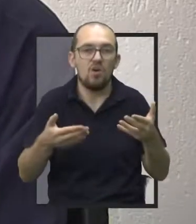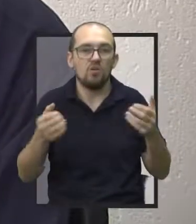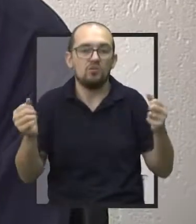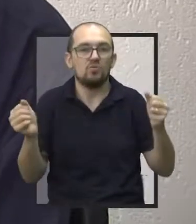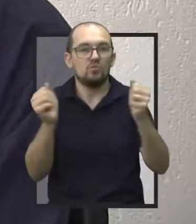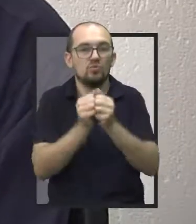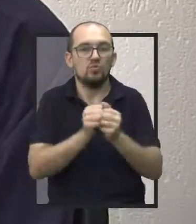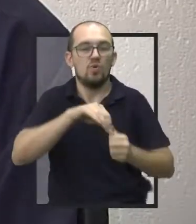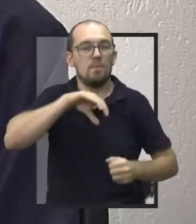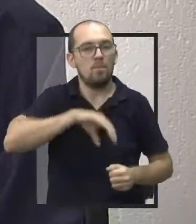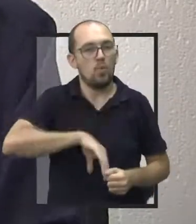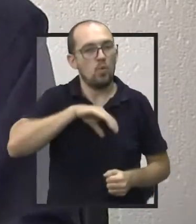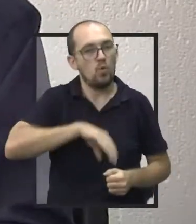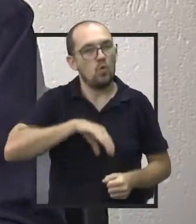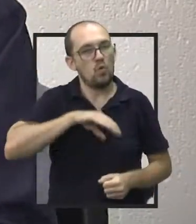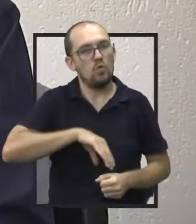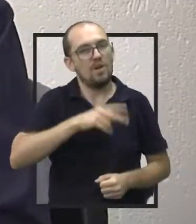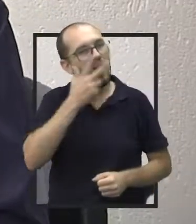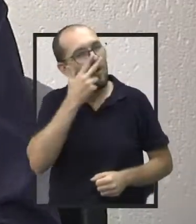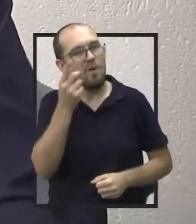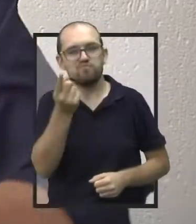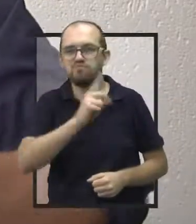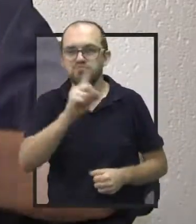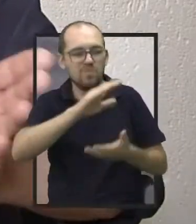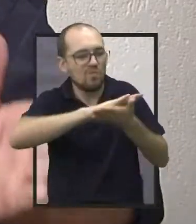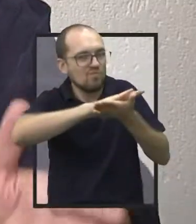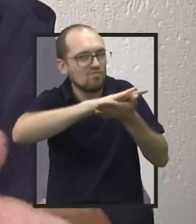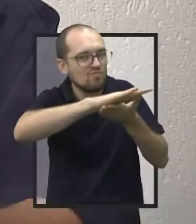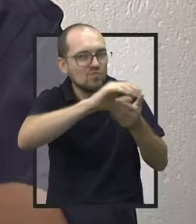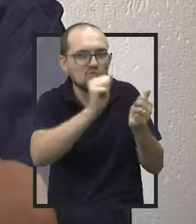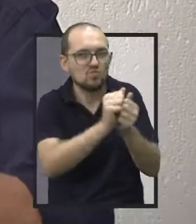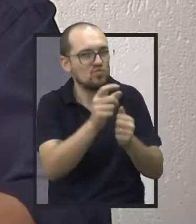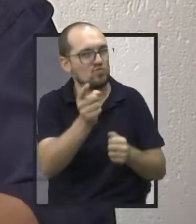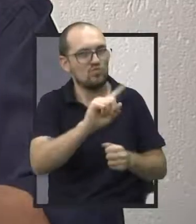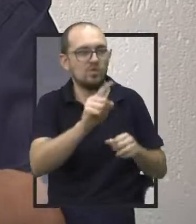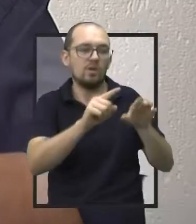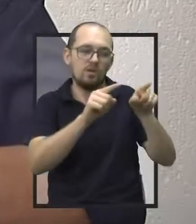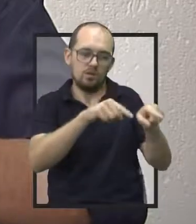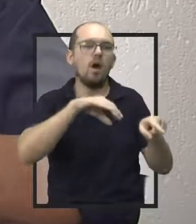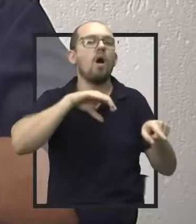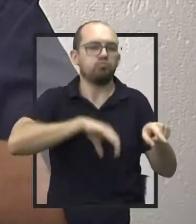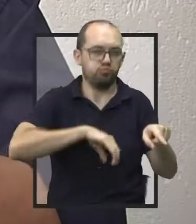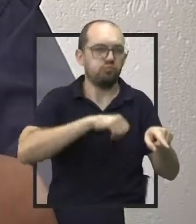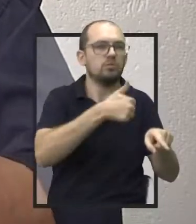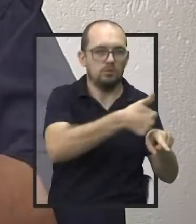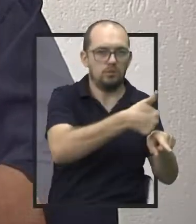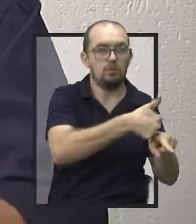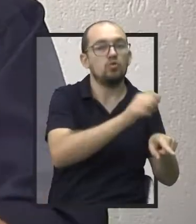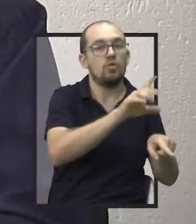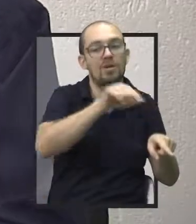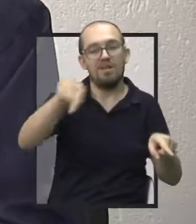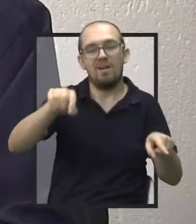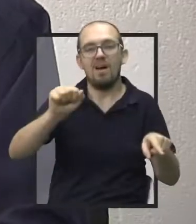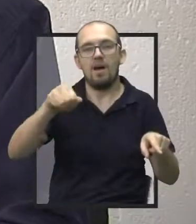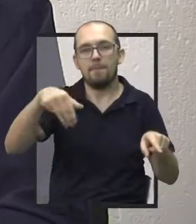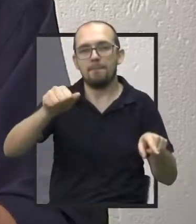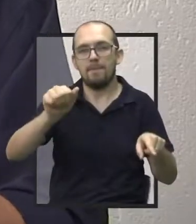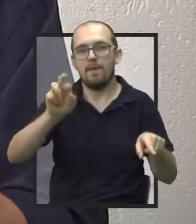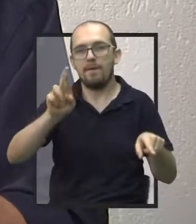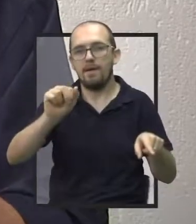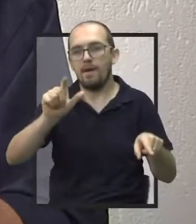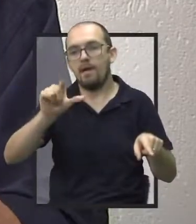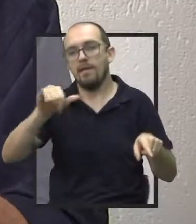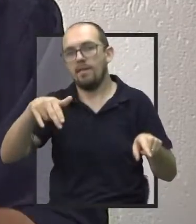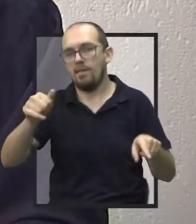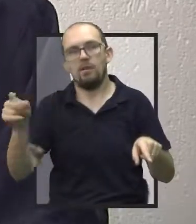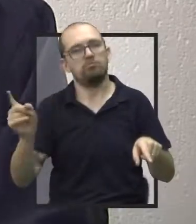amaralina pode não estar participando e aí já vai sair a estrada vicinal josé maria verdini segundo o